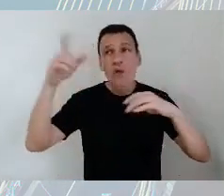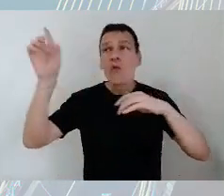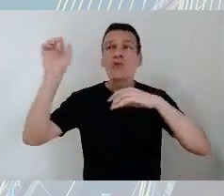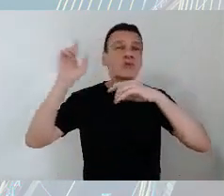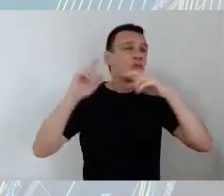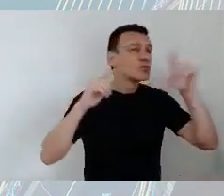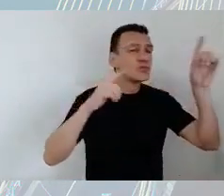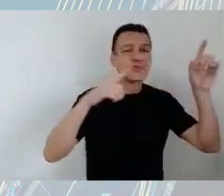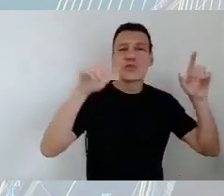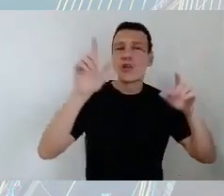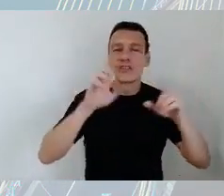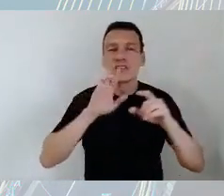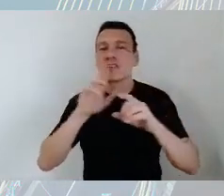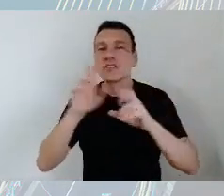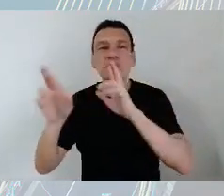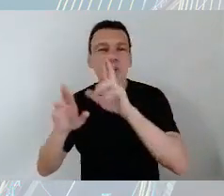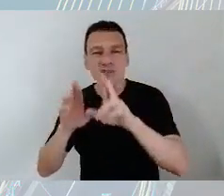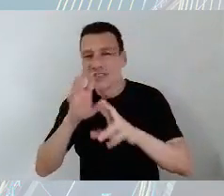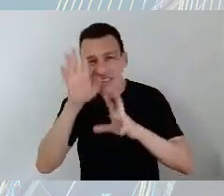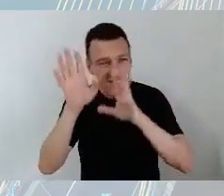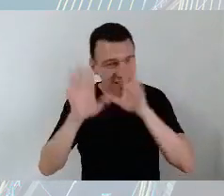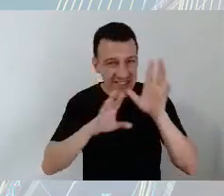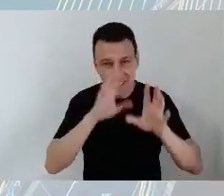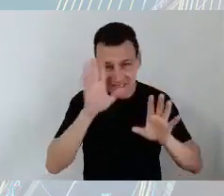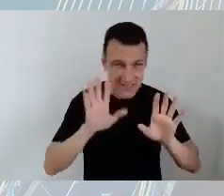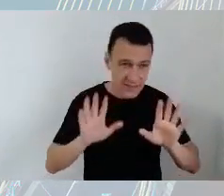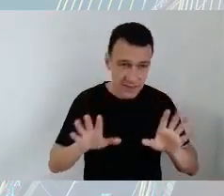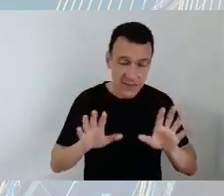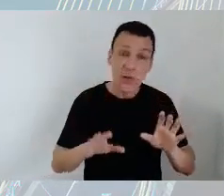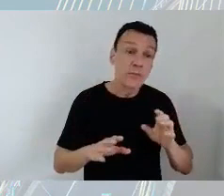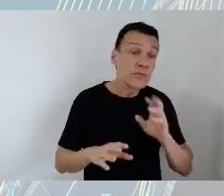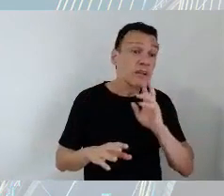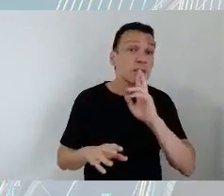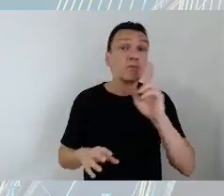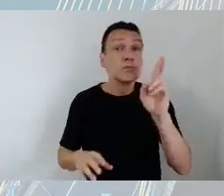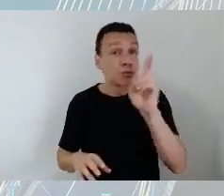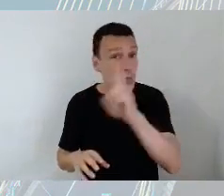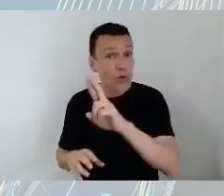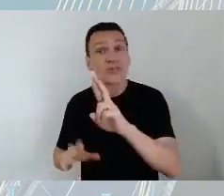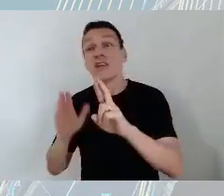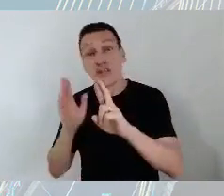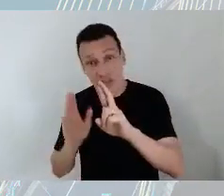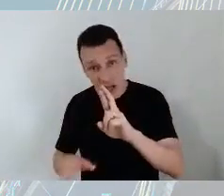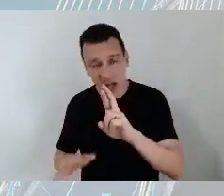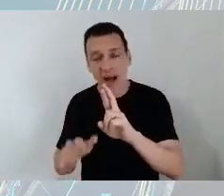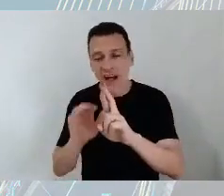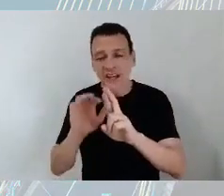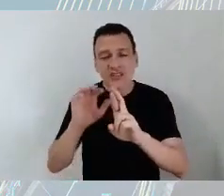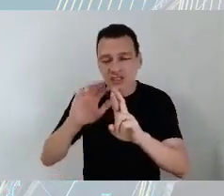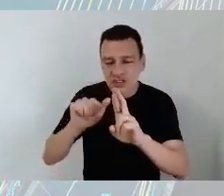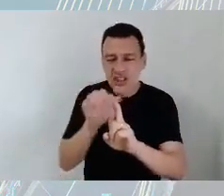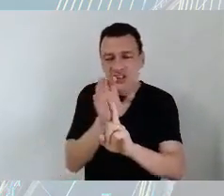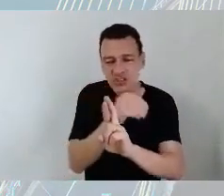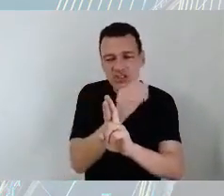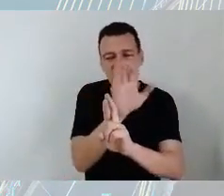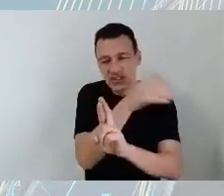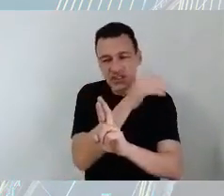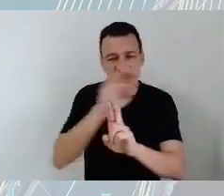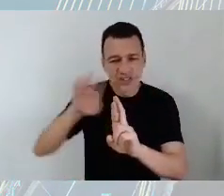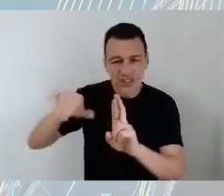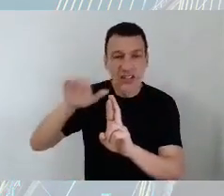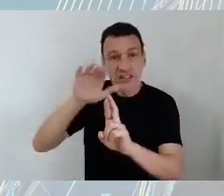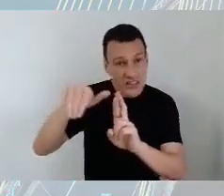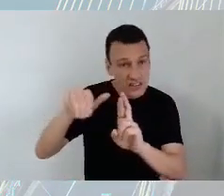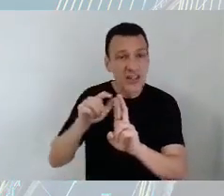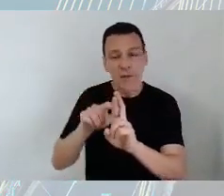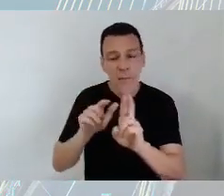respondeu dentro da própria resposta. Então, tipo, quando eu vi esse artigo, eu falei assim, gente, isso é muito doido. Mas acho que faz sentido testar e